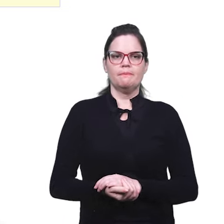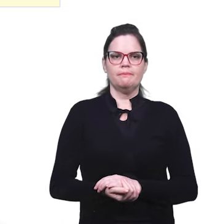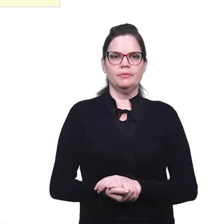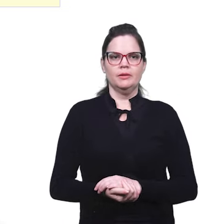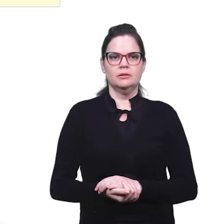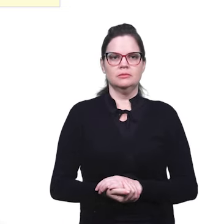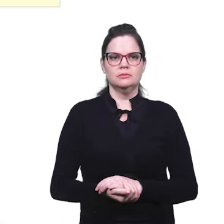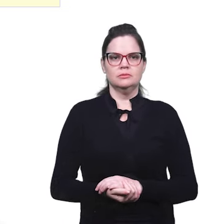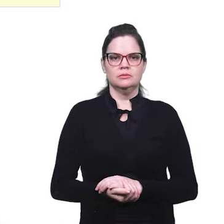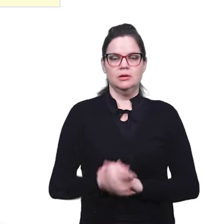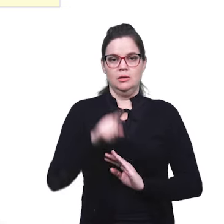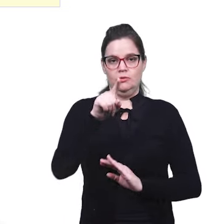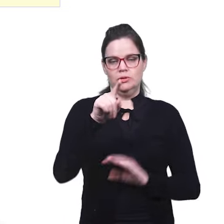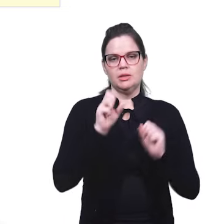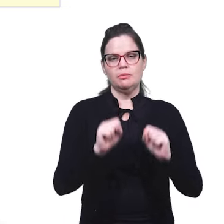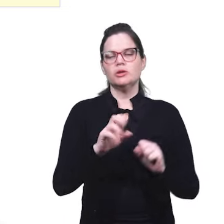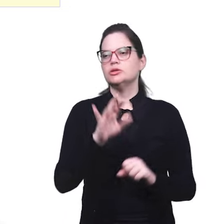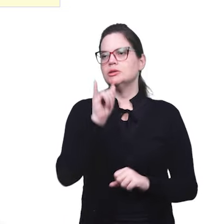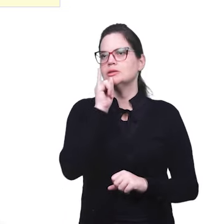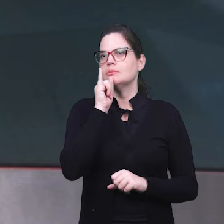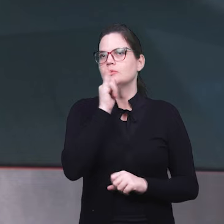desejo de adquirir um bem.